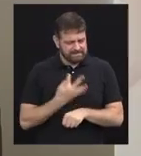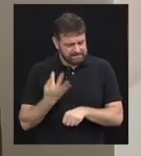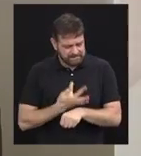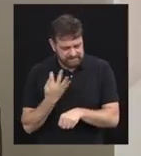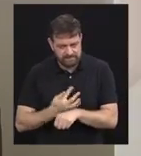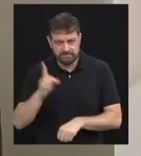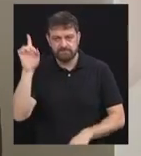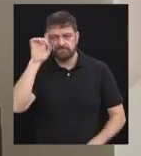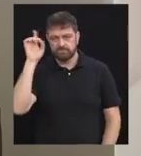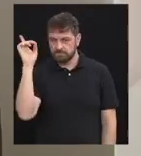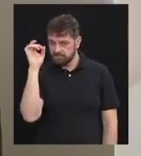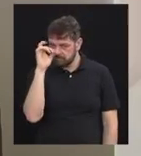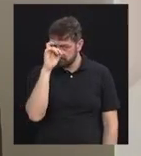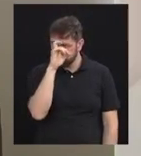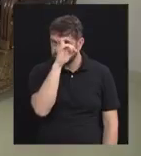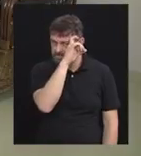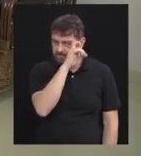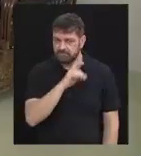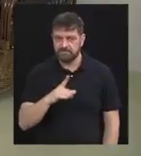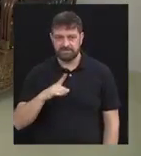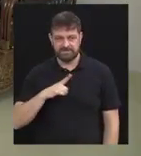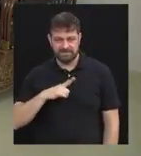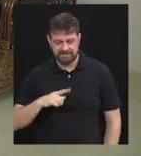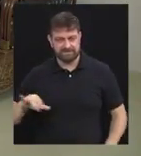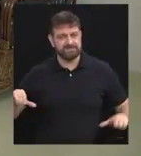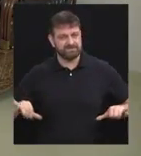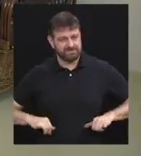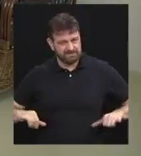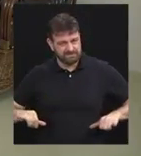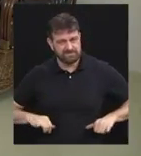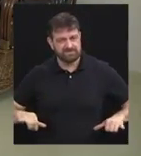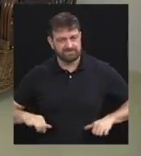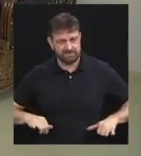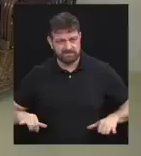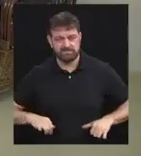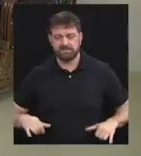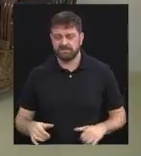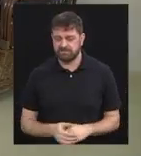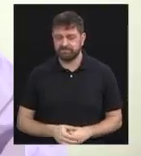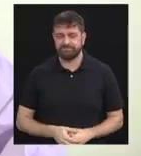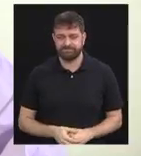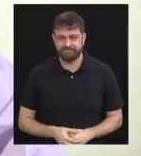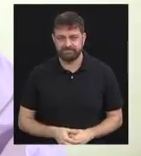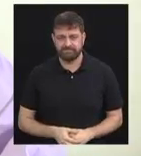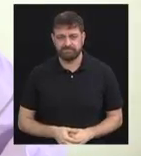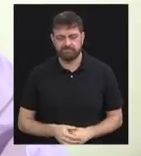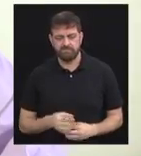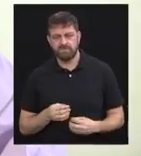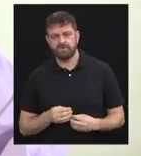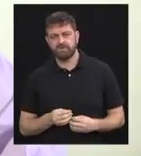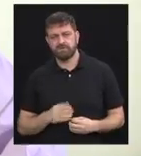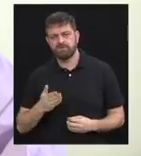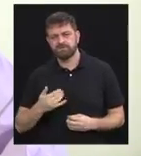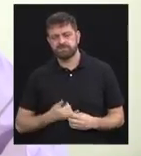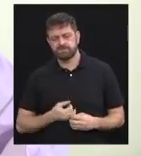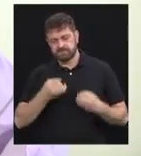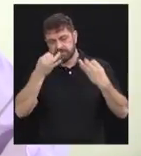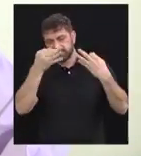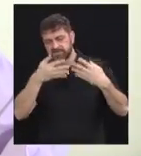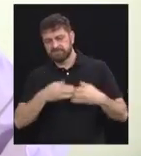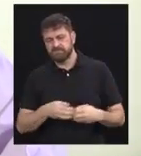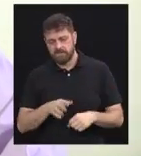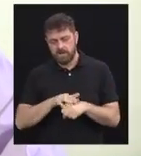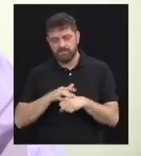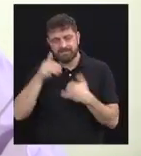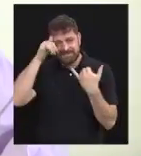tão negros da vida que tem que ser submetido a um tratamento agressivo como é o tratamento do câncer. Quando a gente fala em